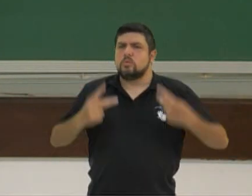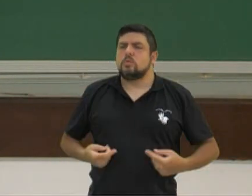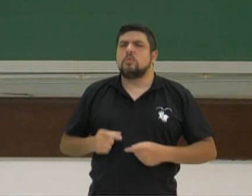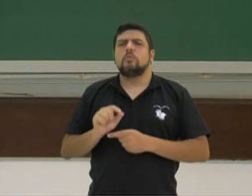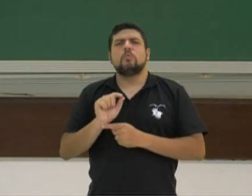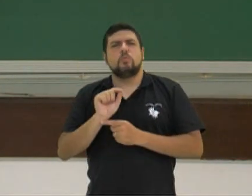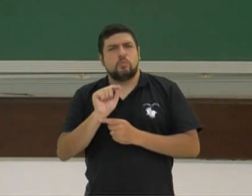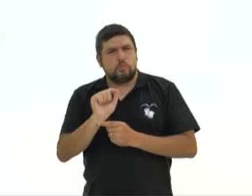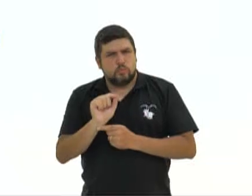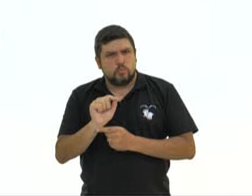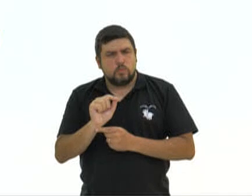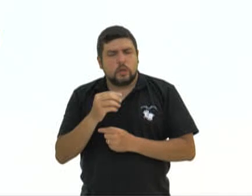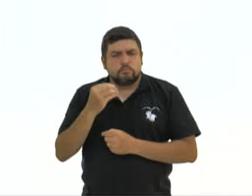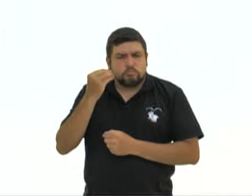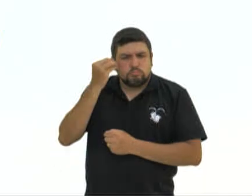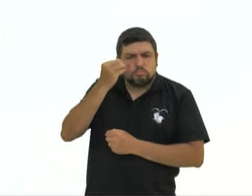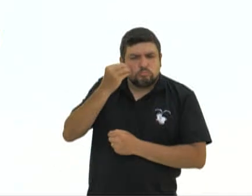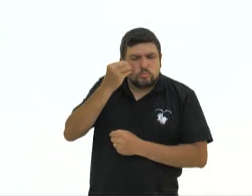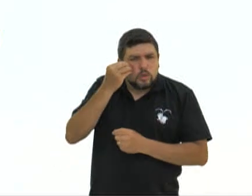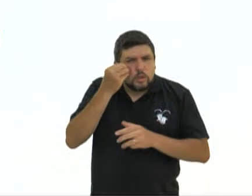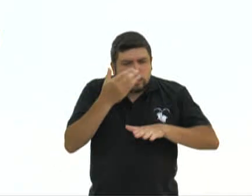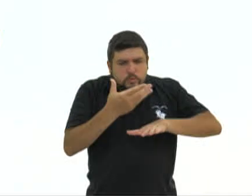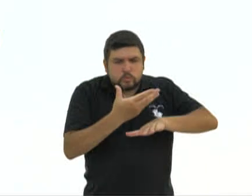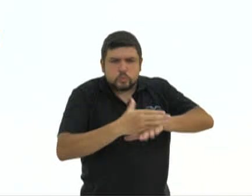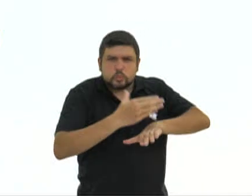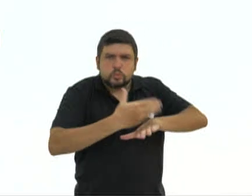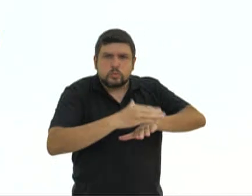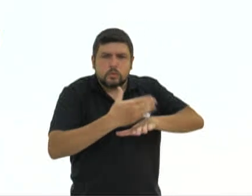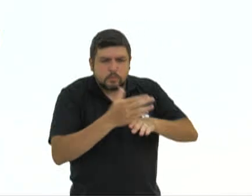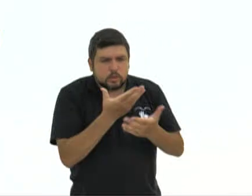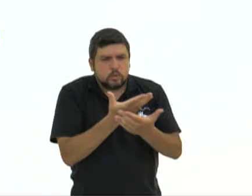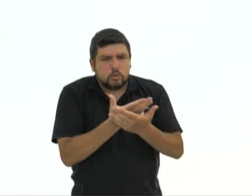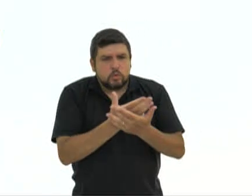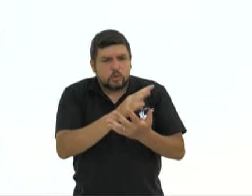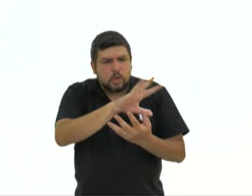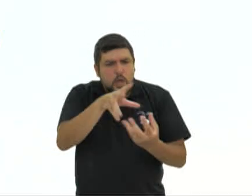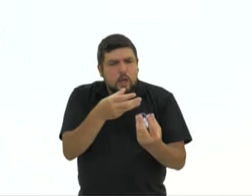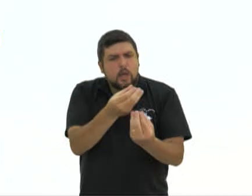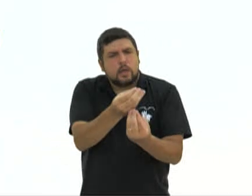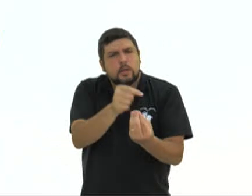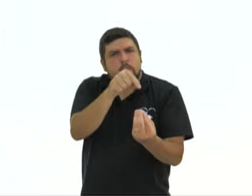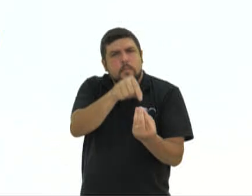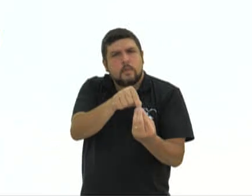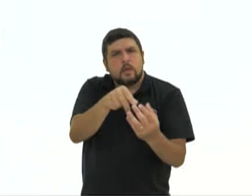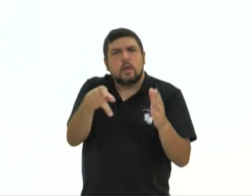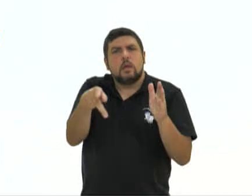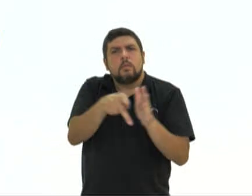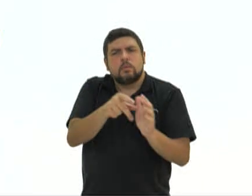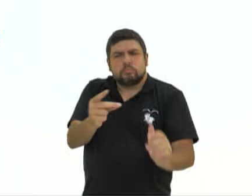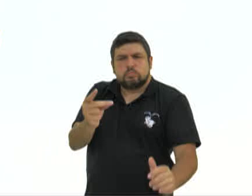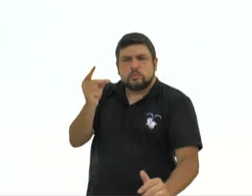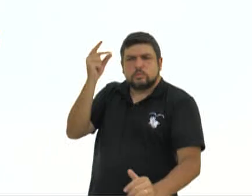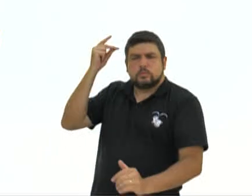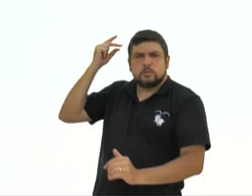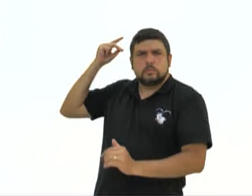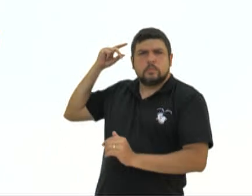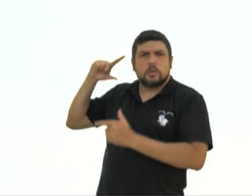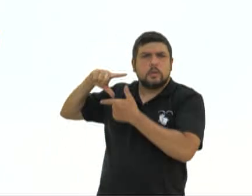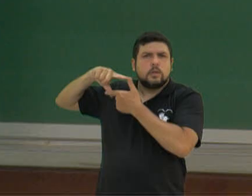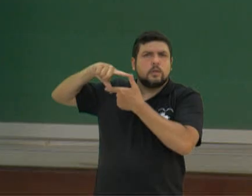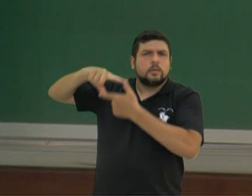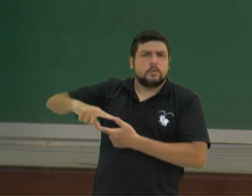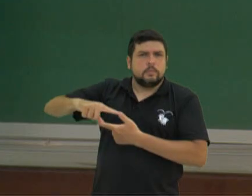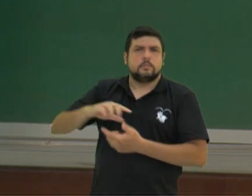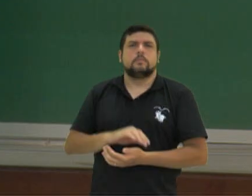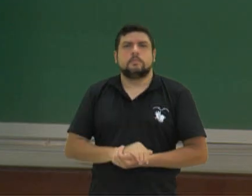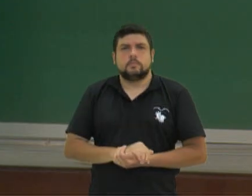resgatar também o estudo das artes da Antiguidade Clássica. Mas o que é a Antiguidade Clássica, professora Bárbara? A